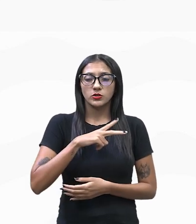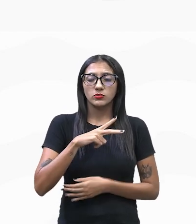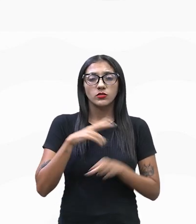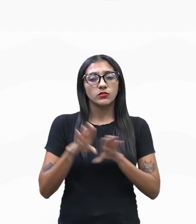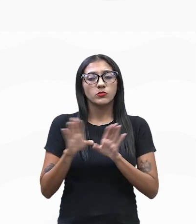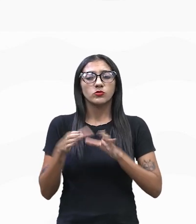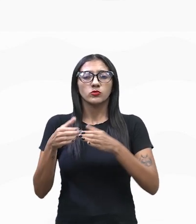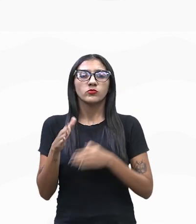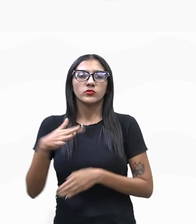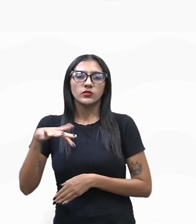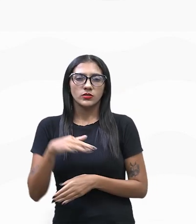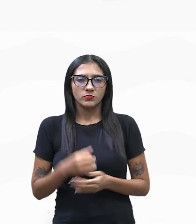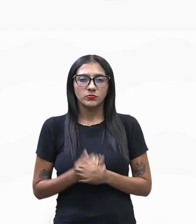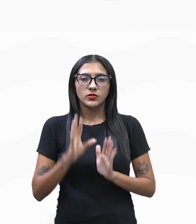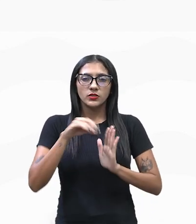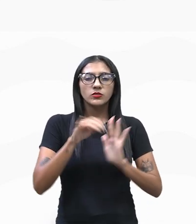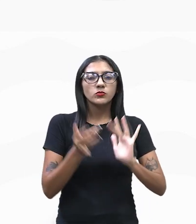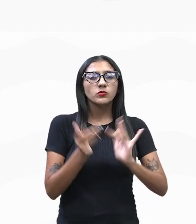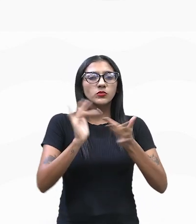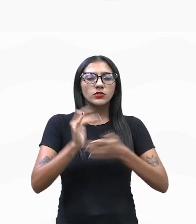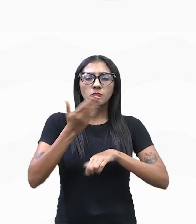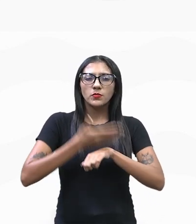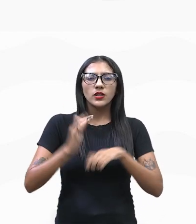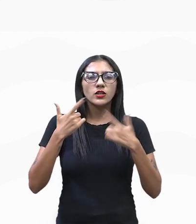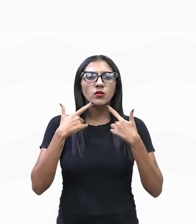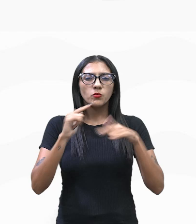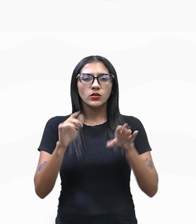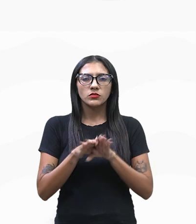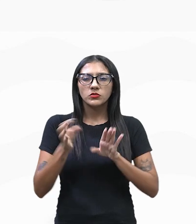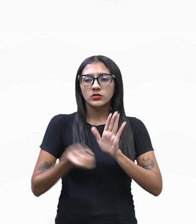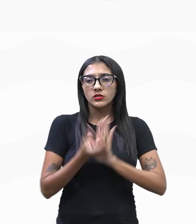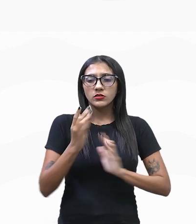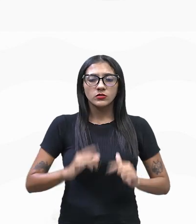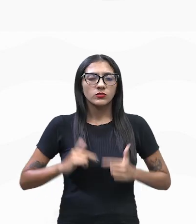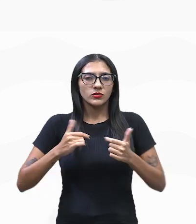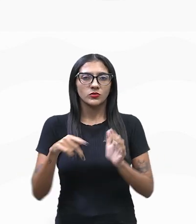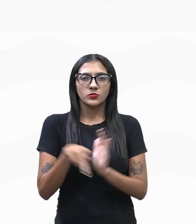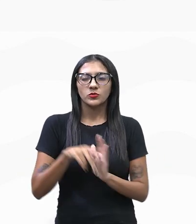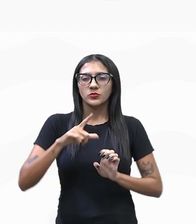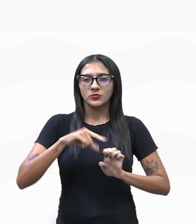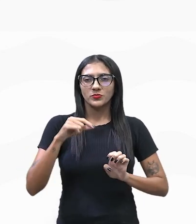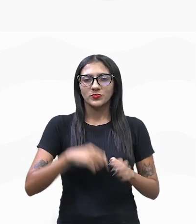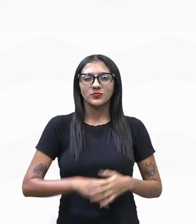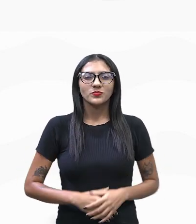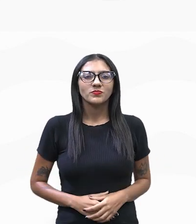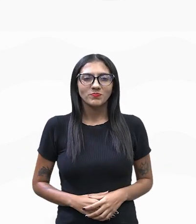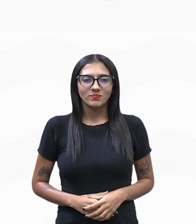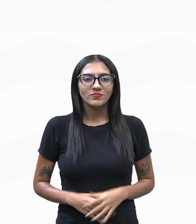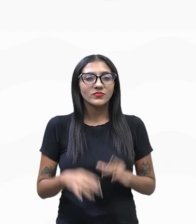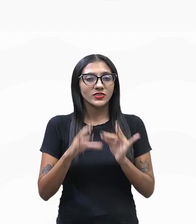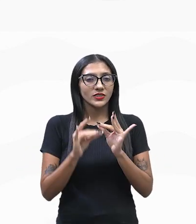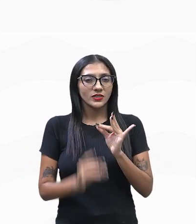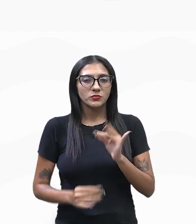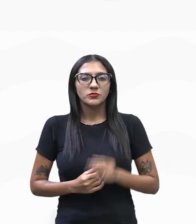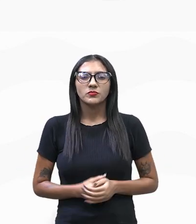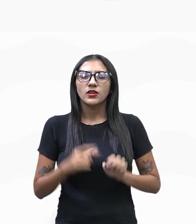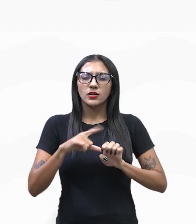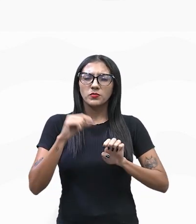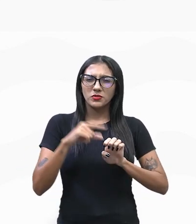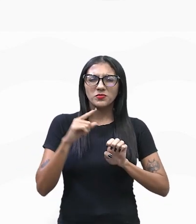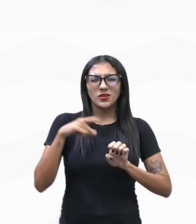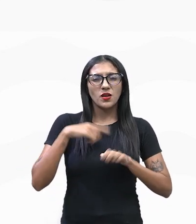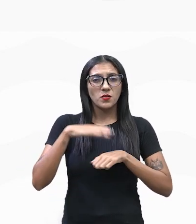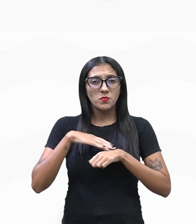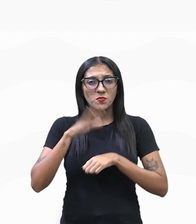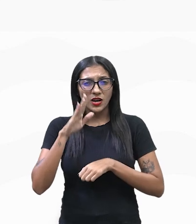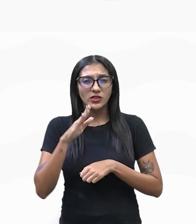jovens, dentro do contexto das práticas de linguagem e de criação de ações empreendedoras. Detalhamento,